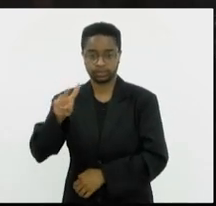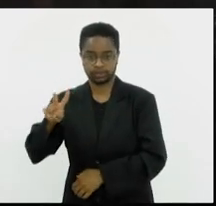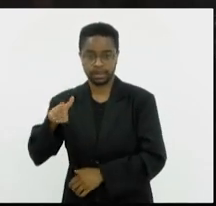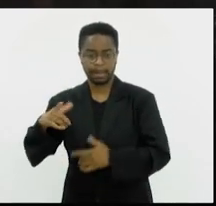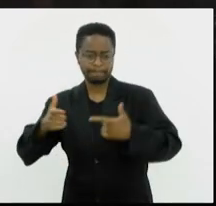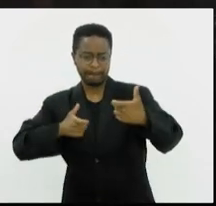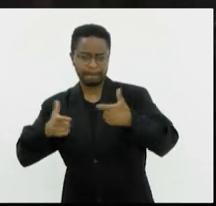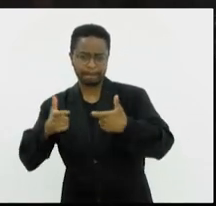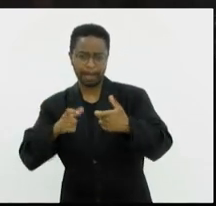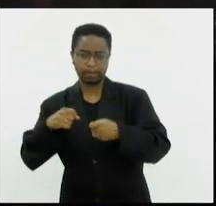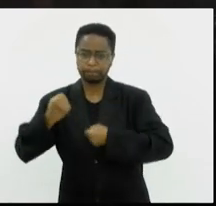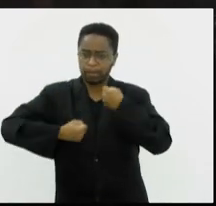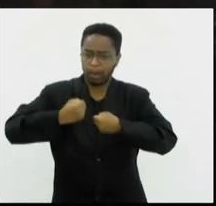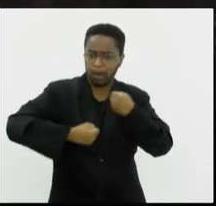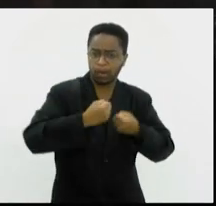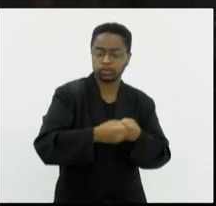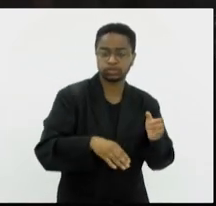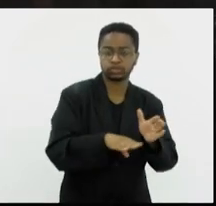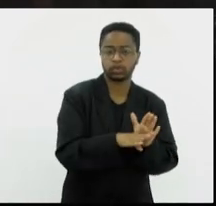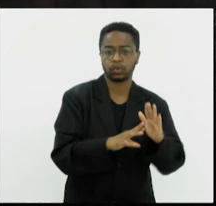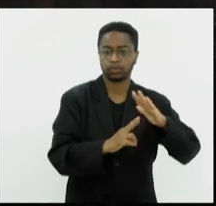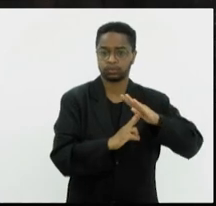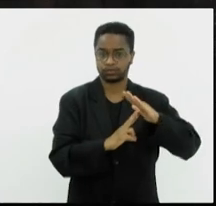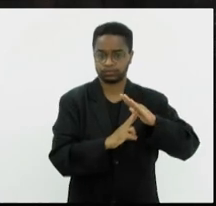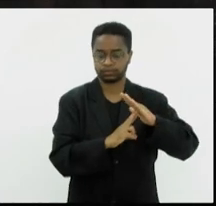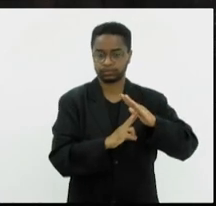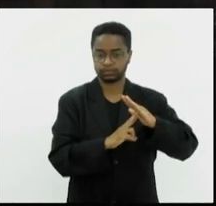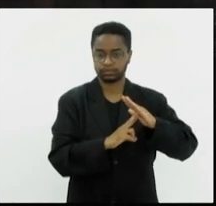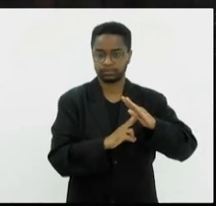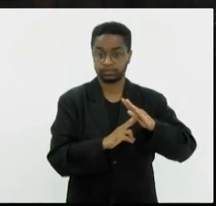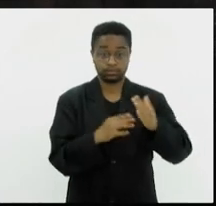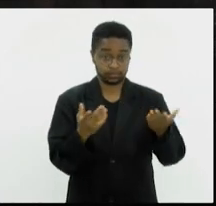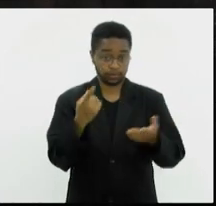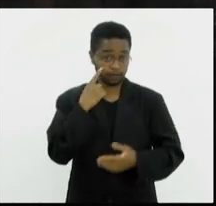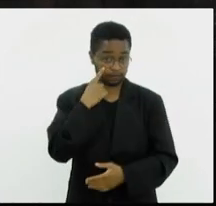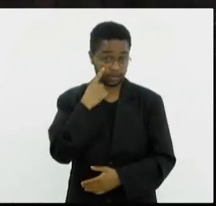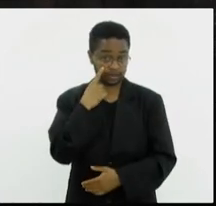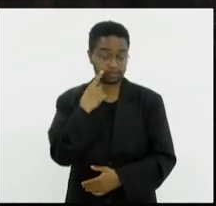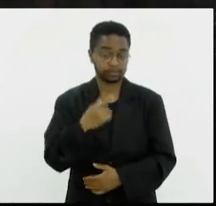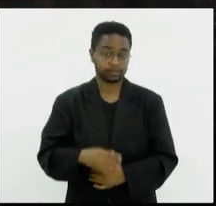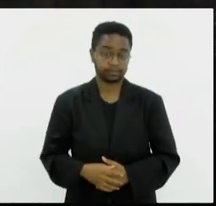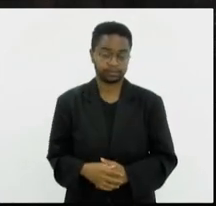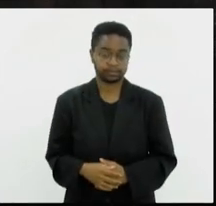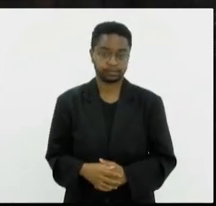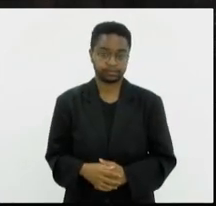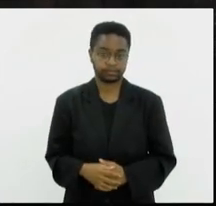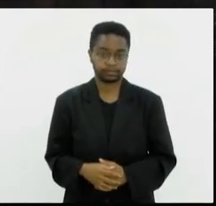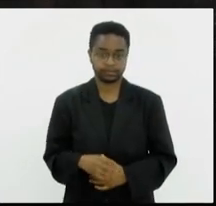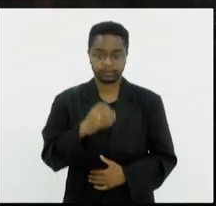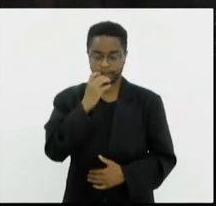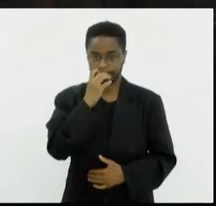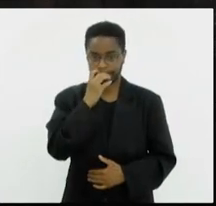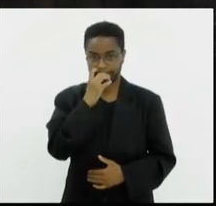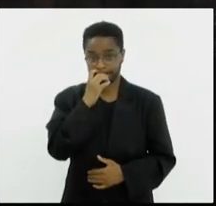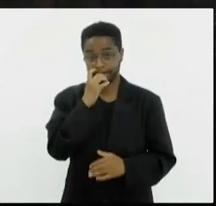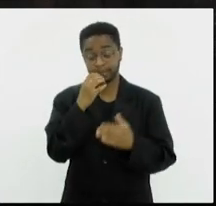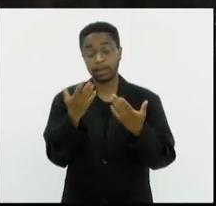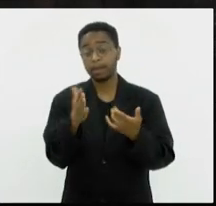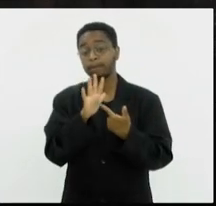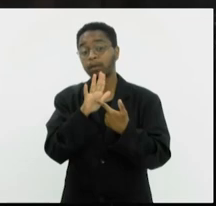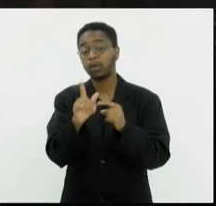corrido para rodoviária veja só e Isto mostra